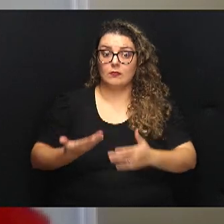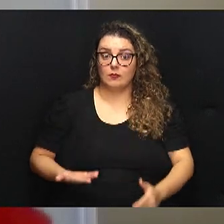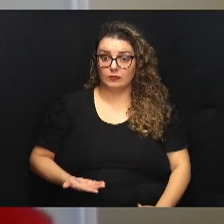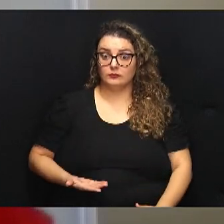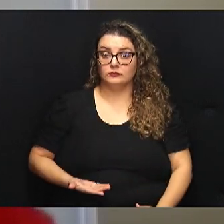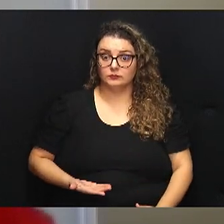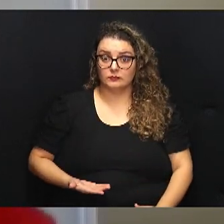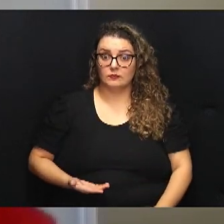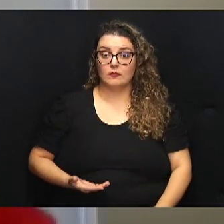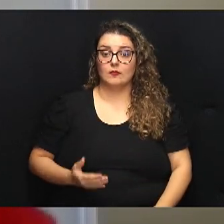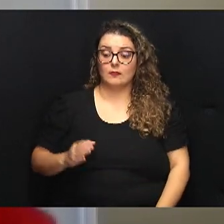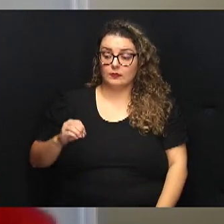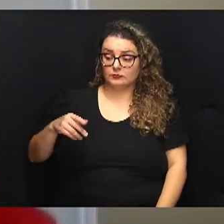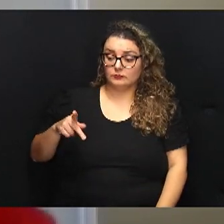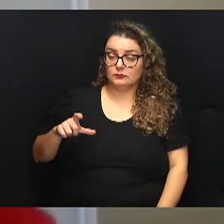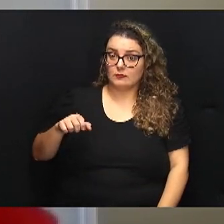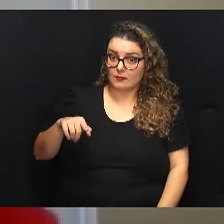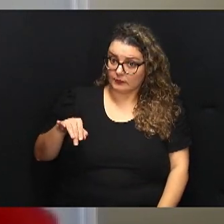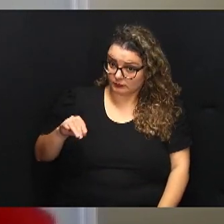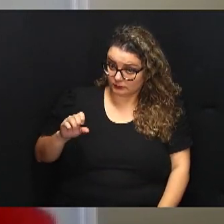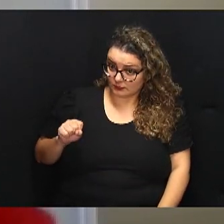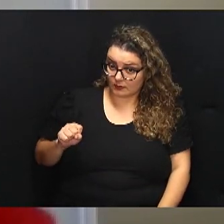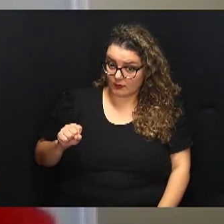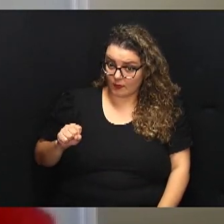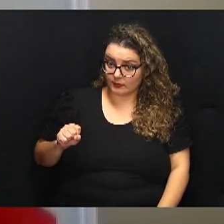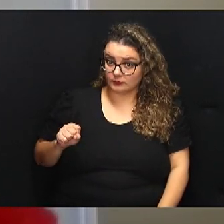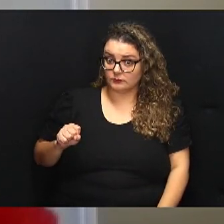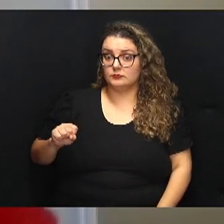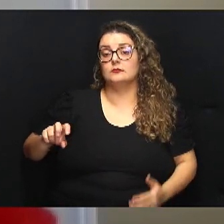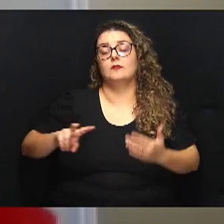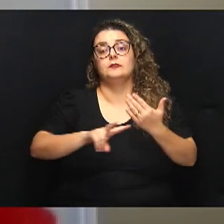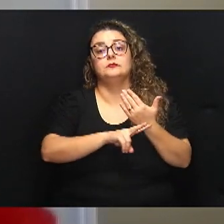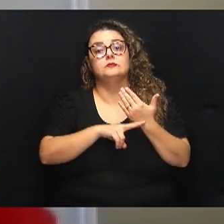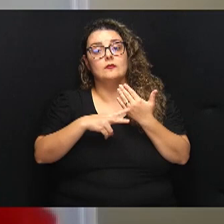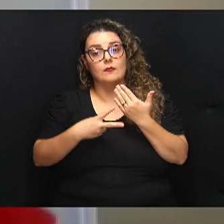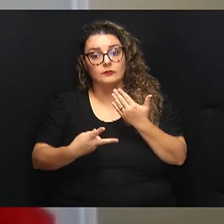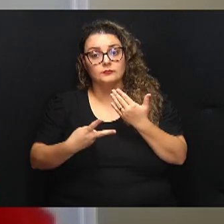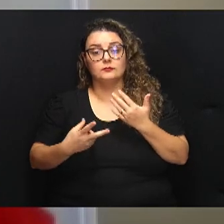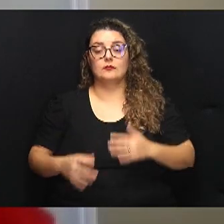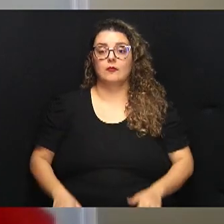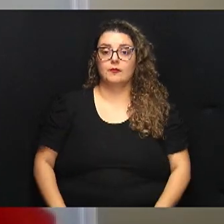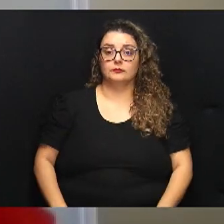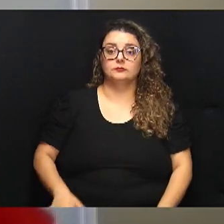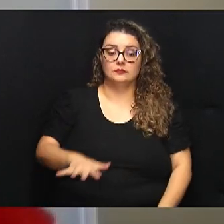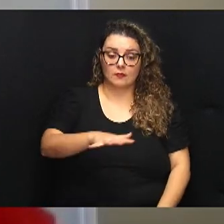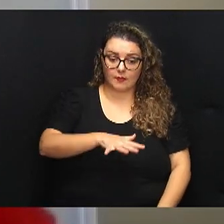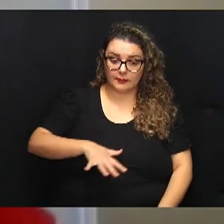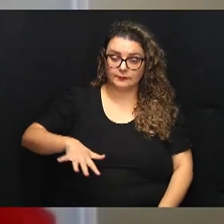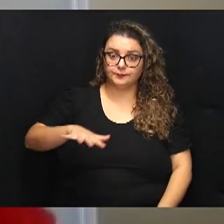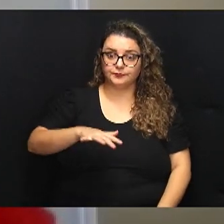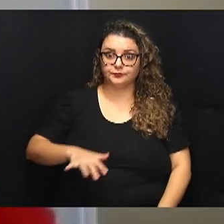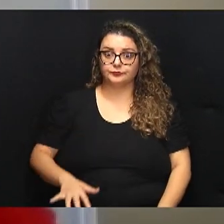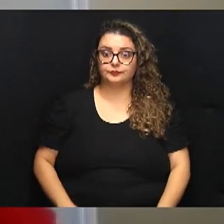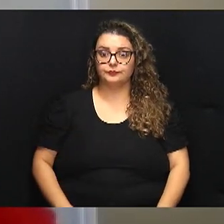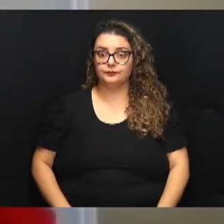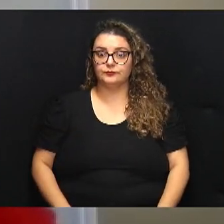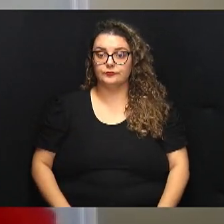empreendimentos complexos, empreendimentos que afetam uma região